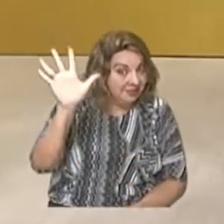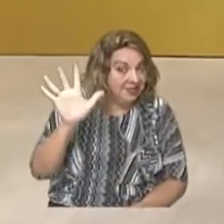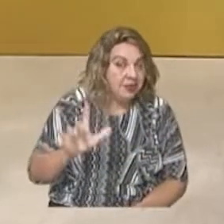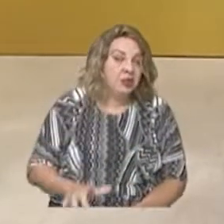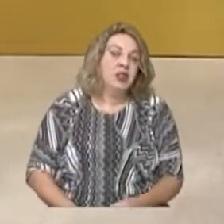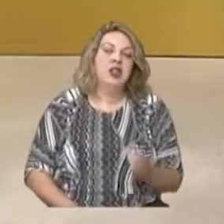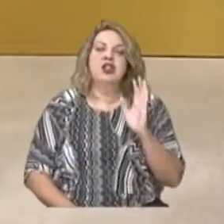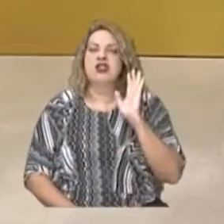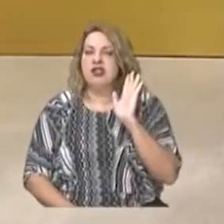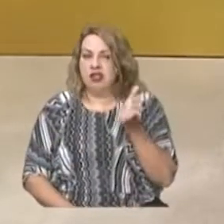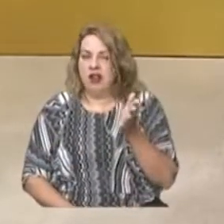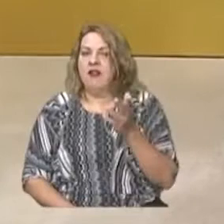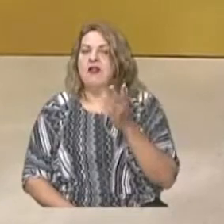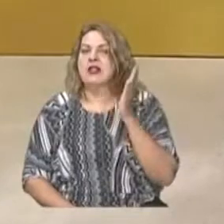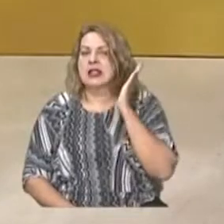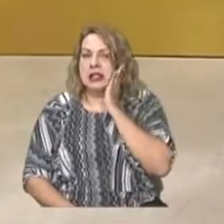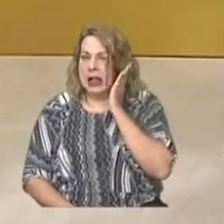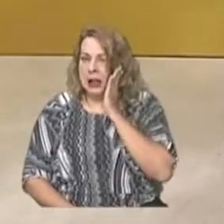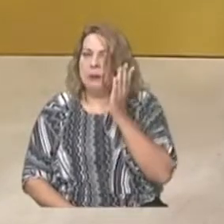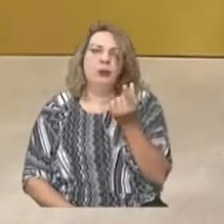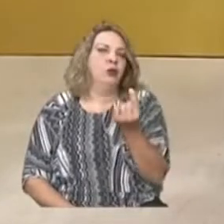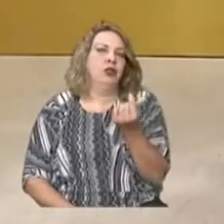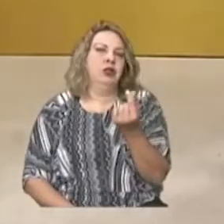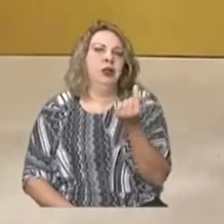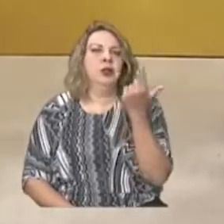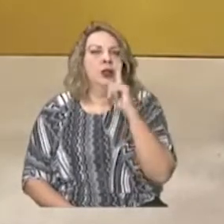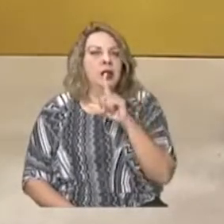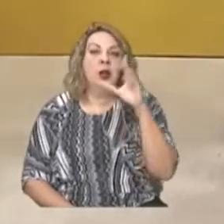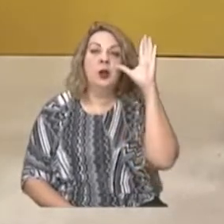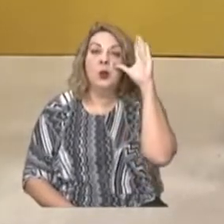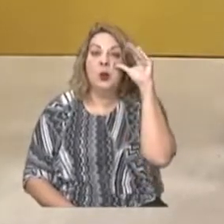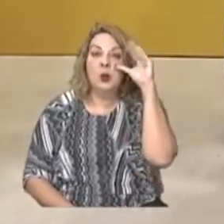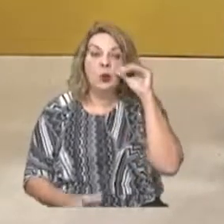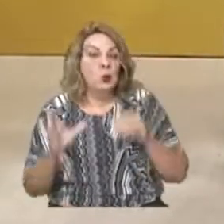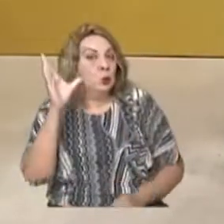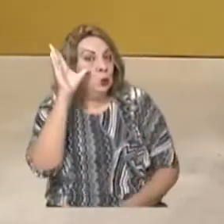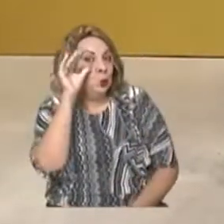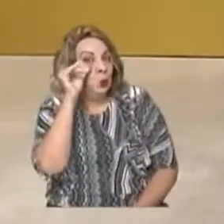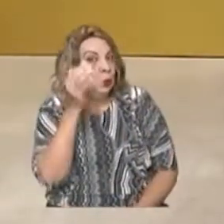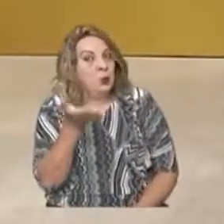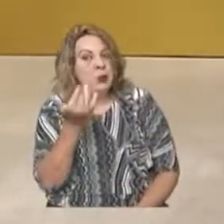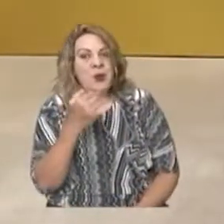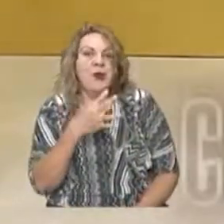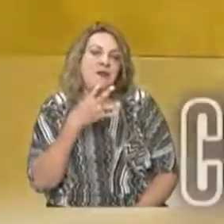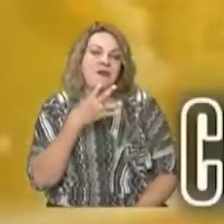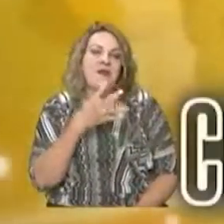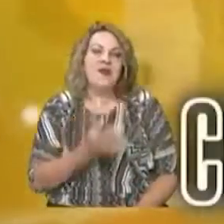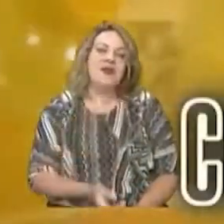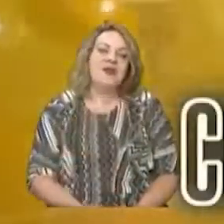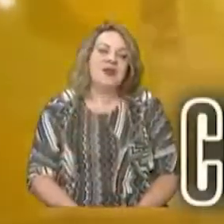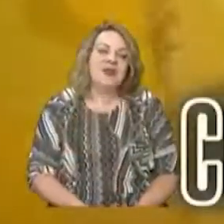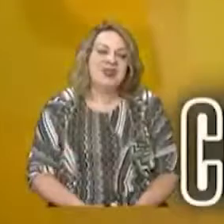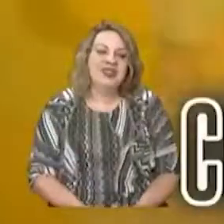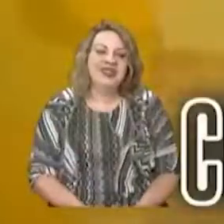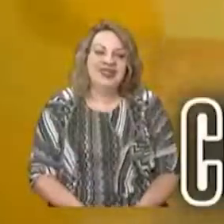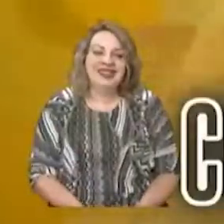disse que sabe muito bem o que vai fazer com o prêmio. Agora eu fiquei curioso. O que eu será? Eu também fiquei. Vamos conferir.